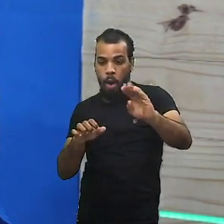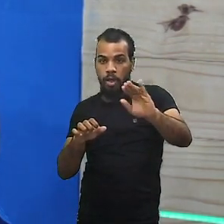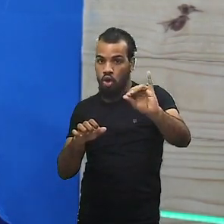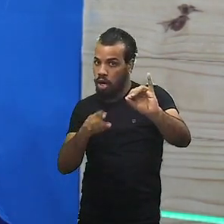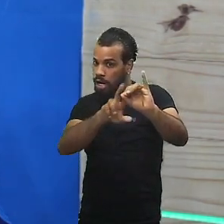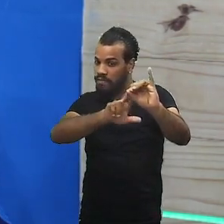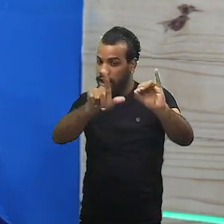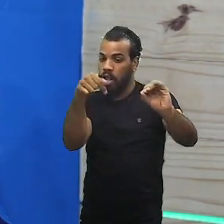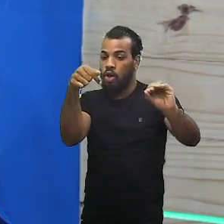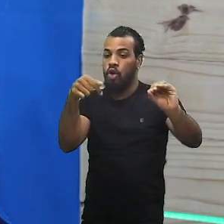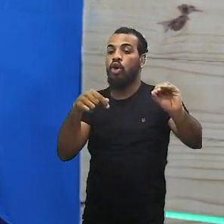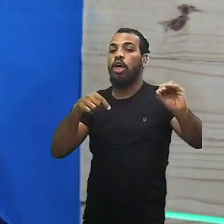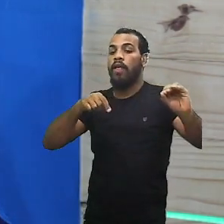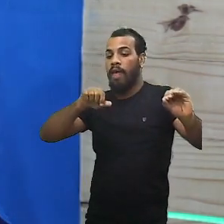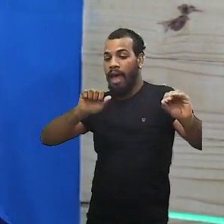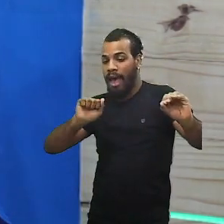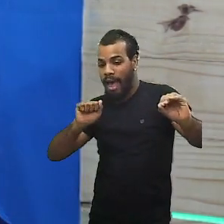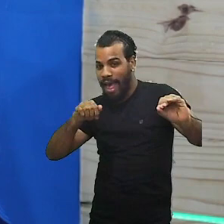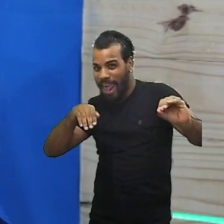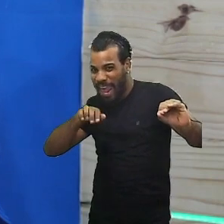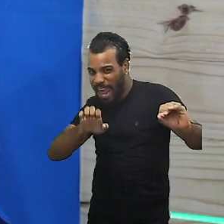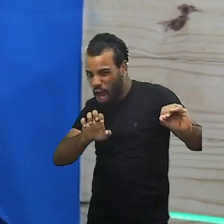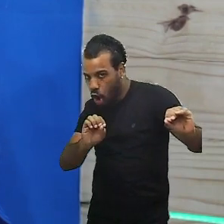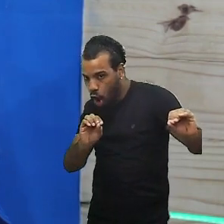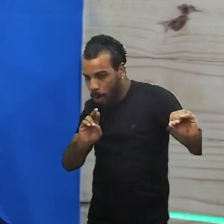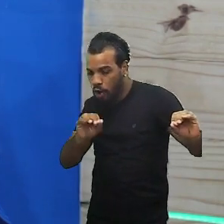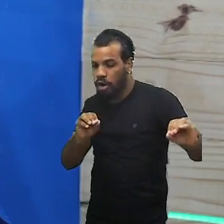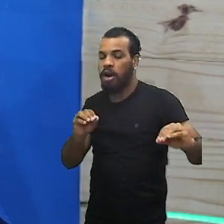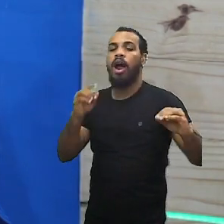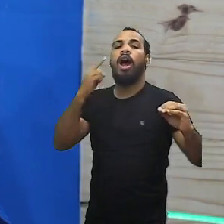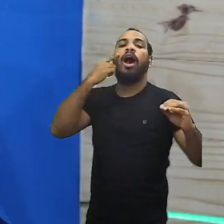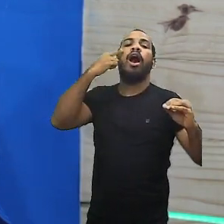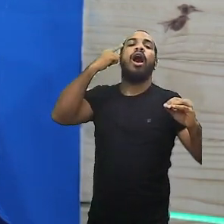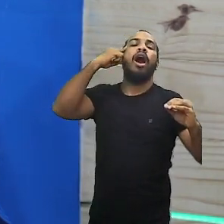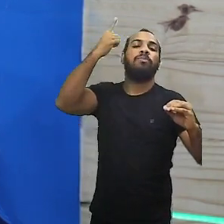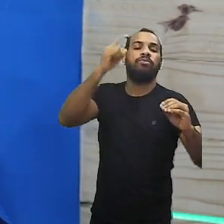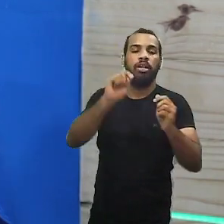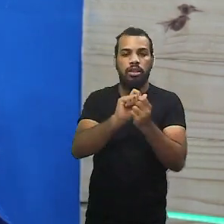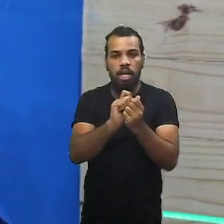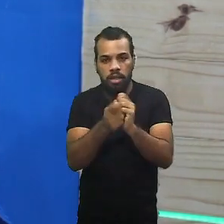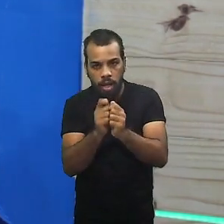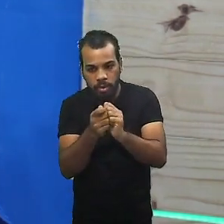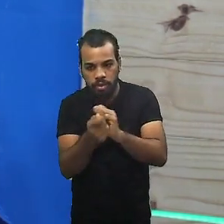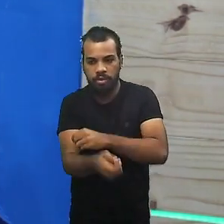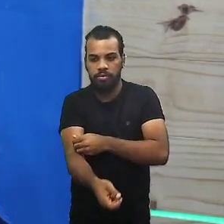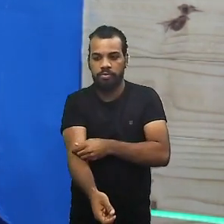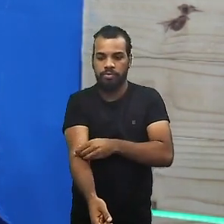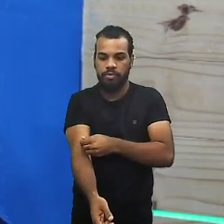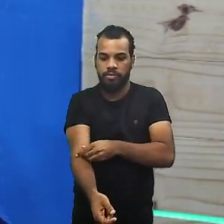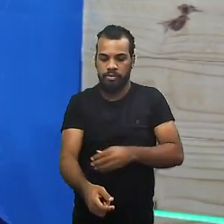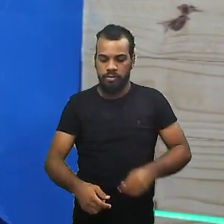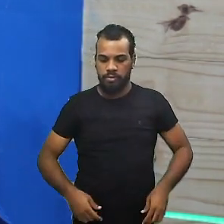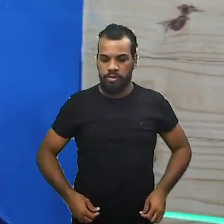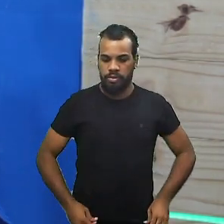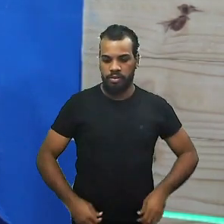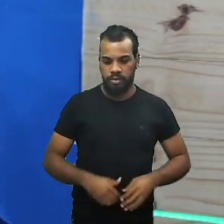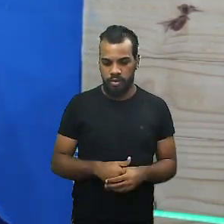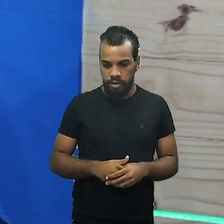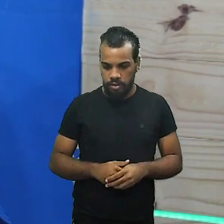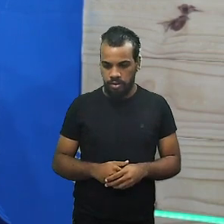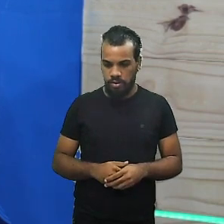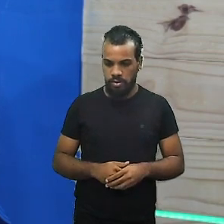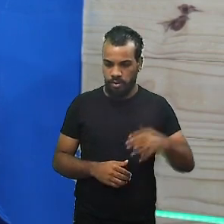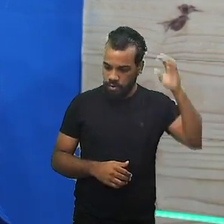mais energético. Então eles se adaptaram aonde que a comida que eles